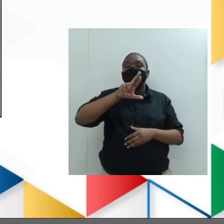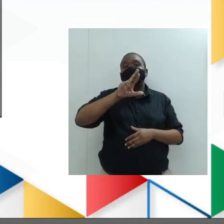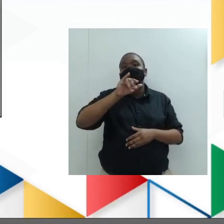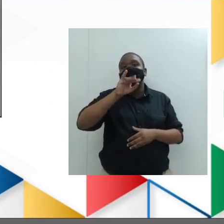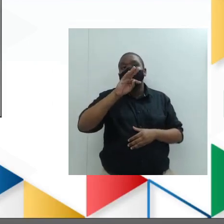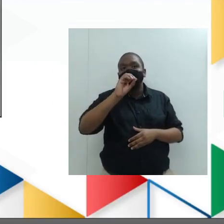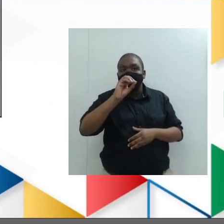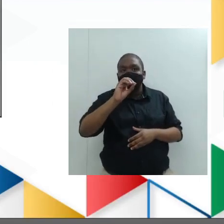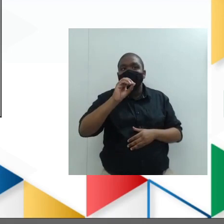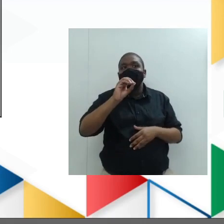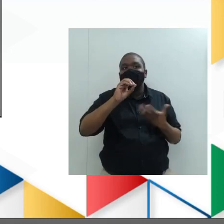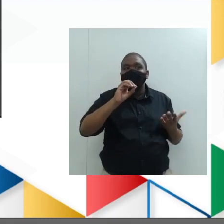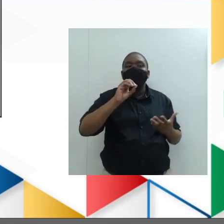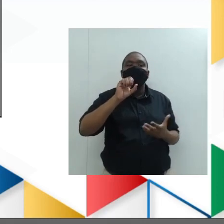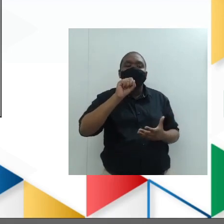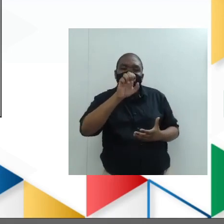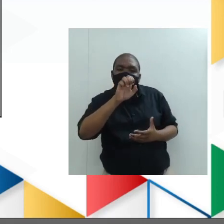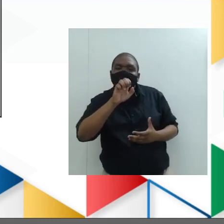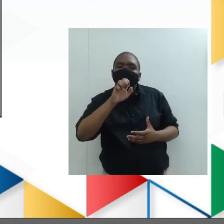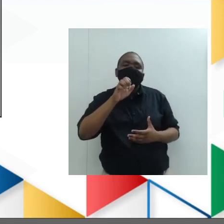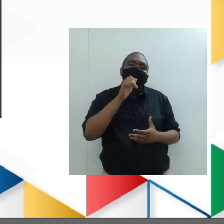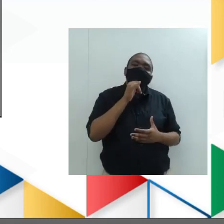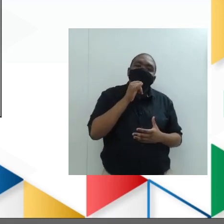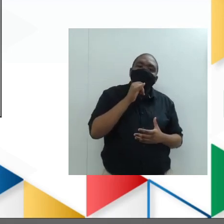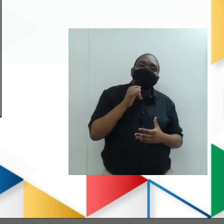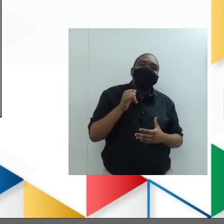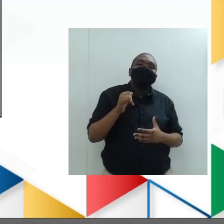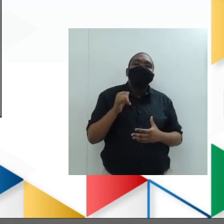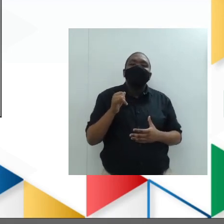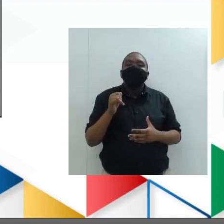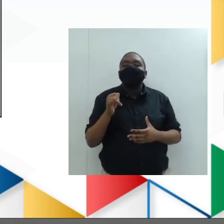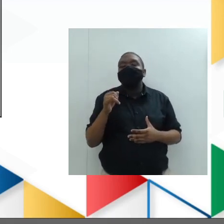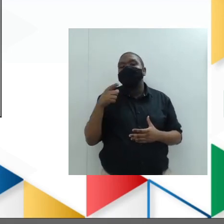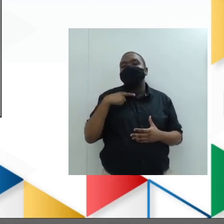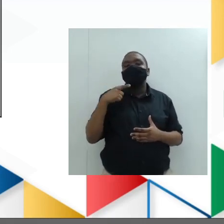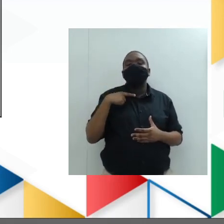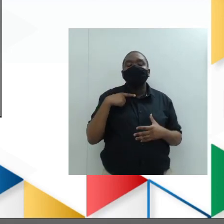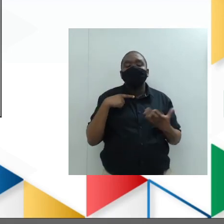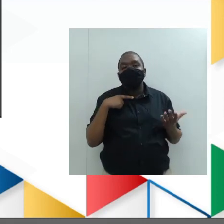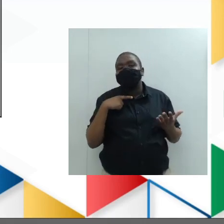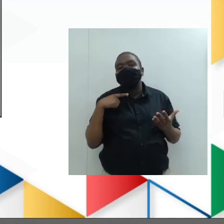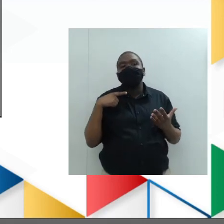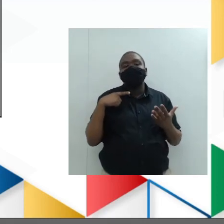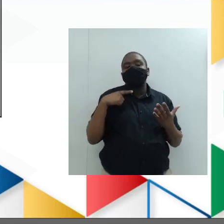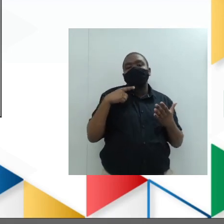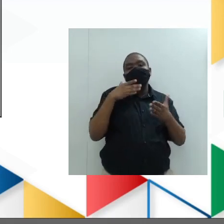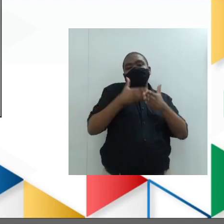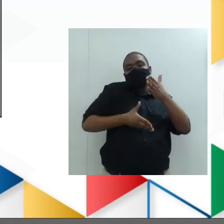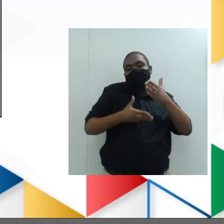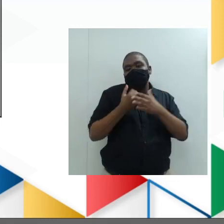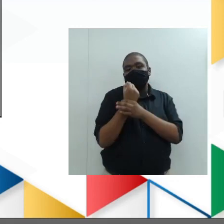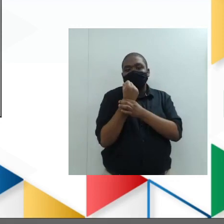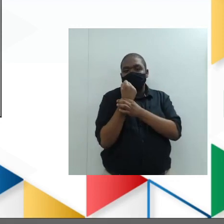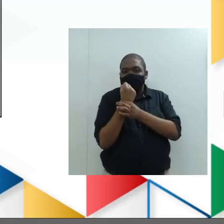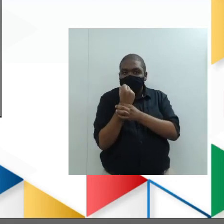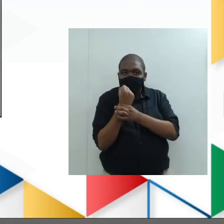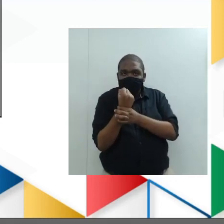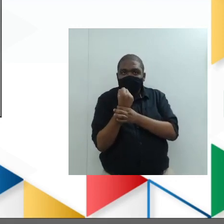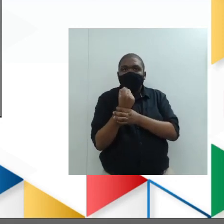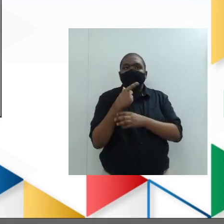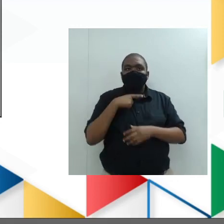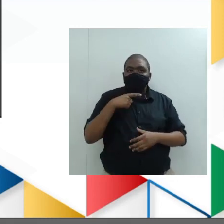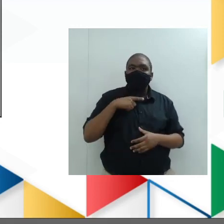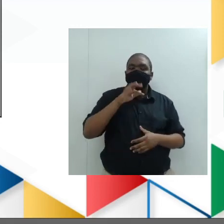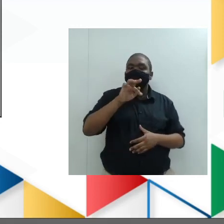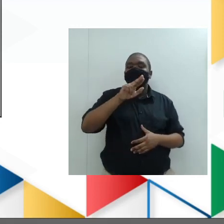circuito, pessoal. Caso ali exceda uma margem de segurança. Os fusíveis